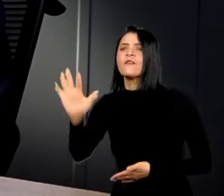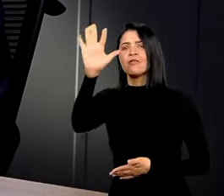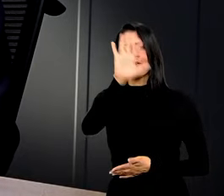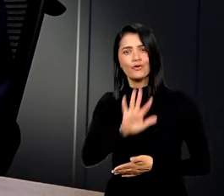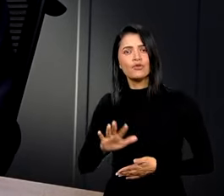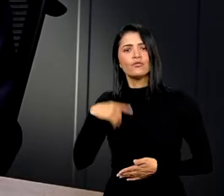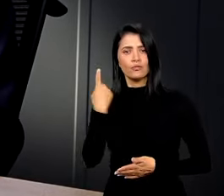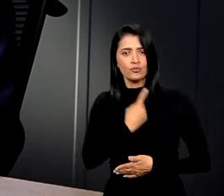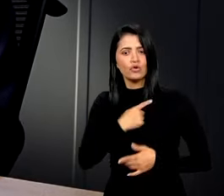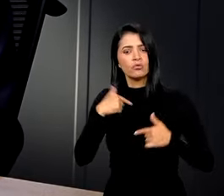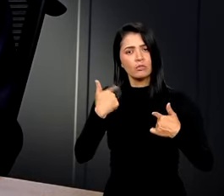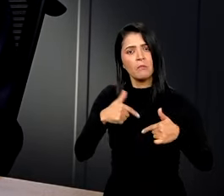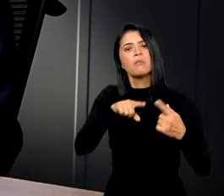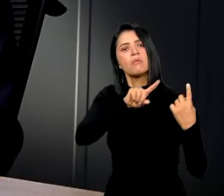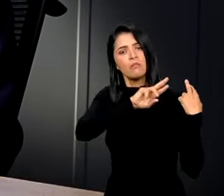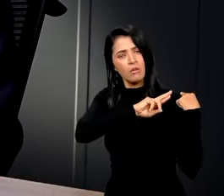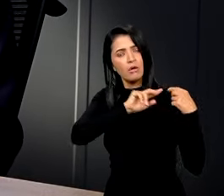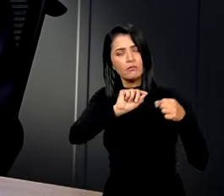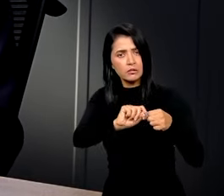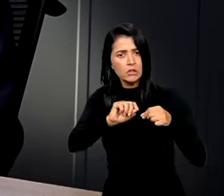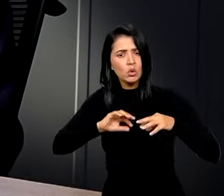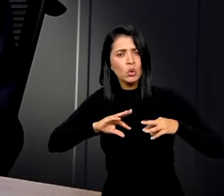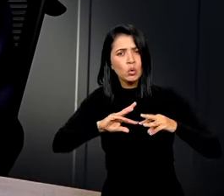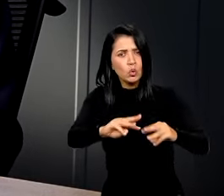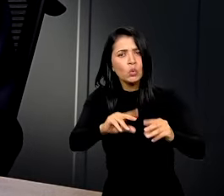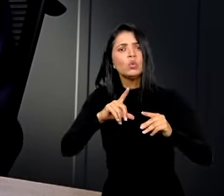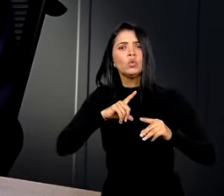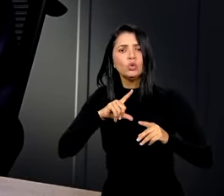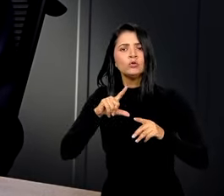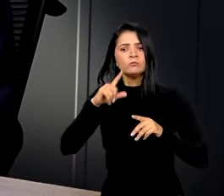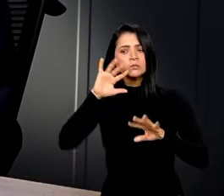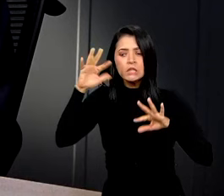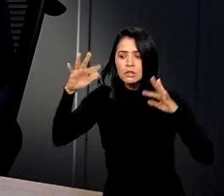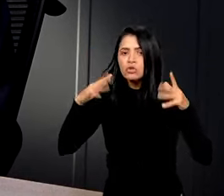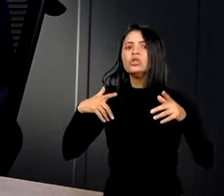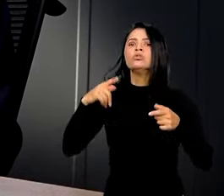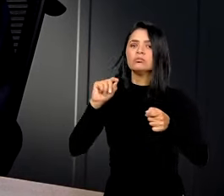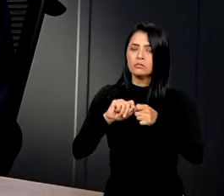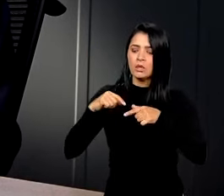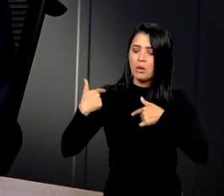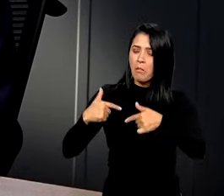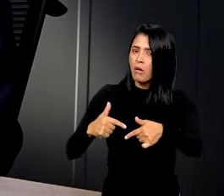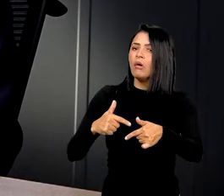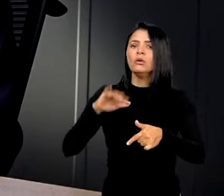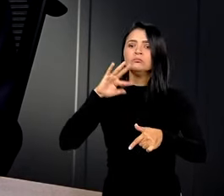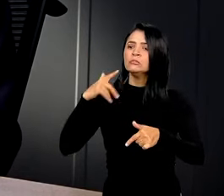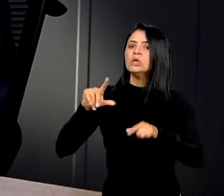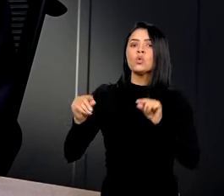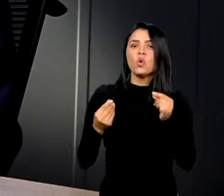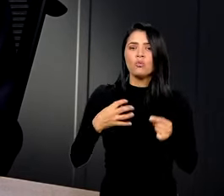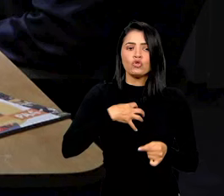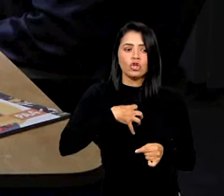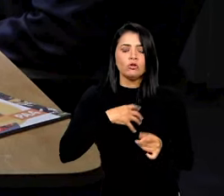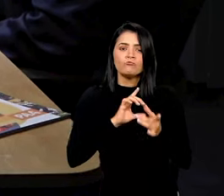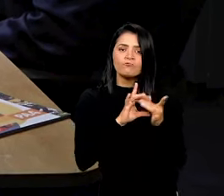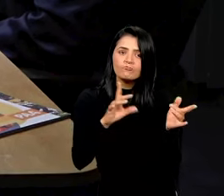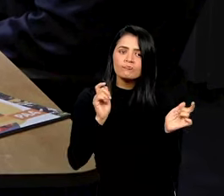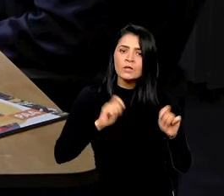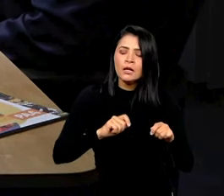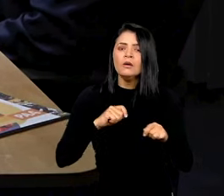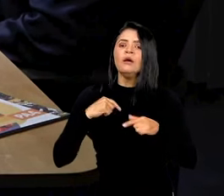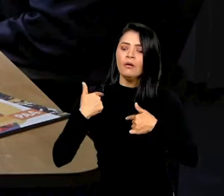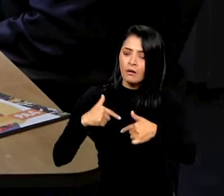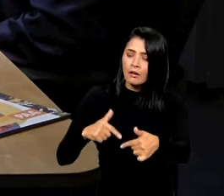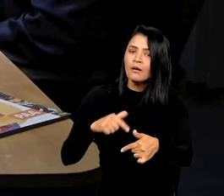nossa parte, cumprindo tudo aquilo que está sendo decidido democraticamente. Agora, é um